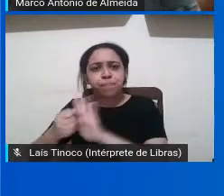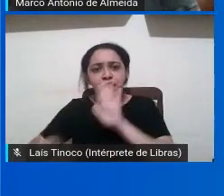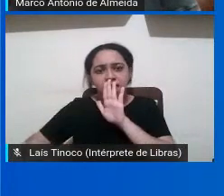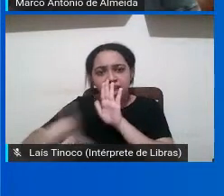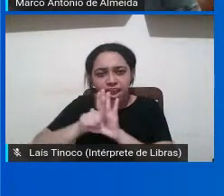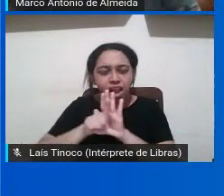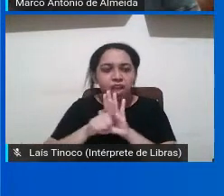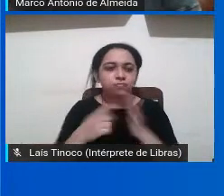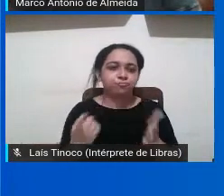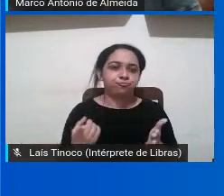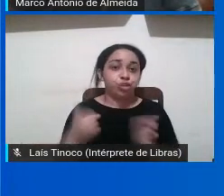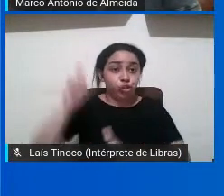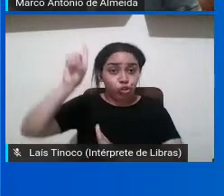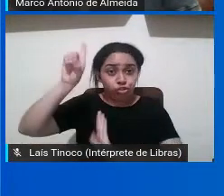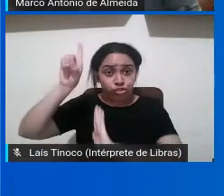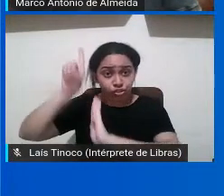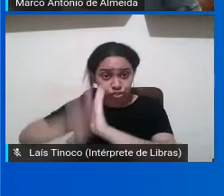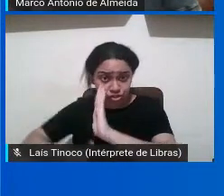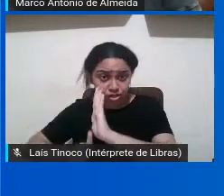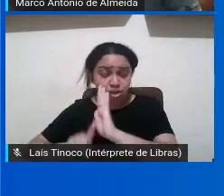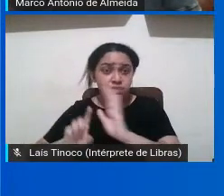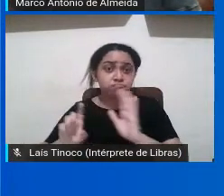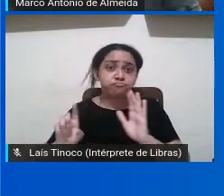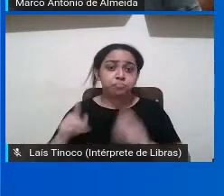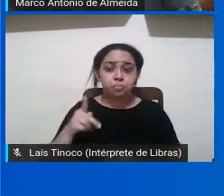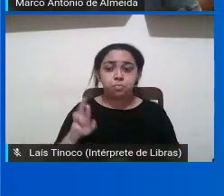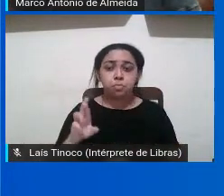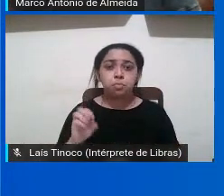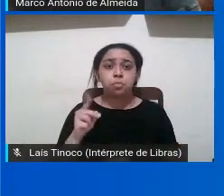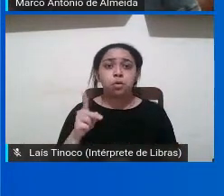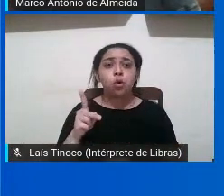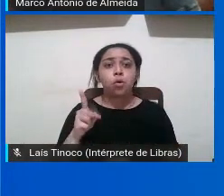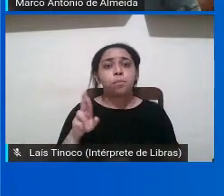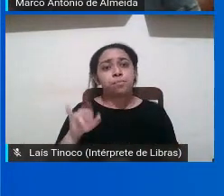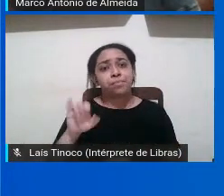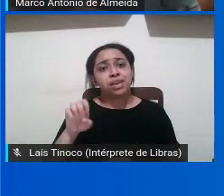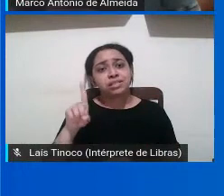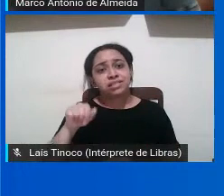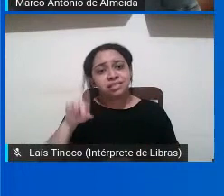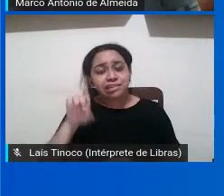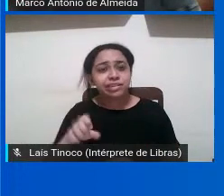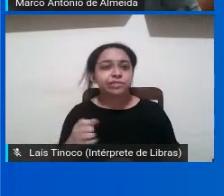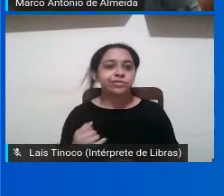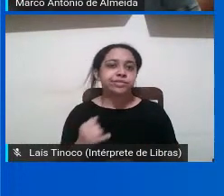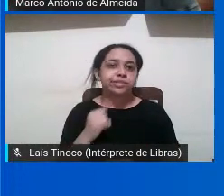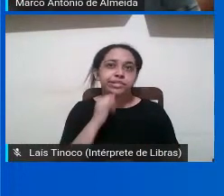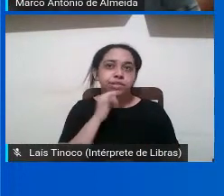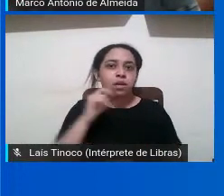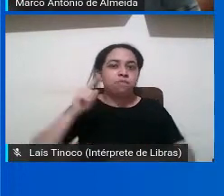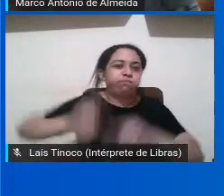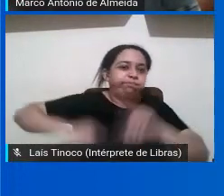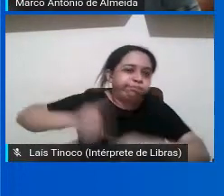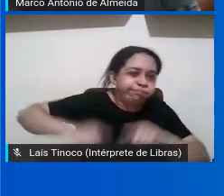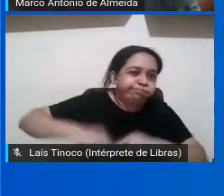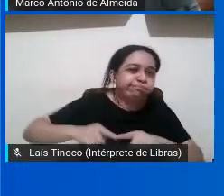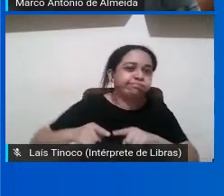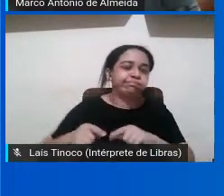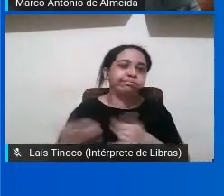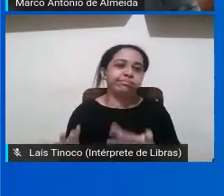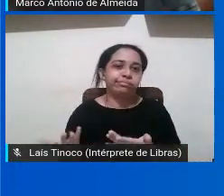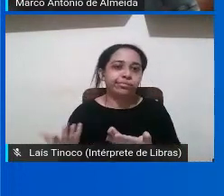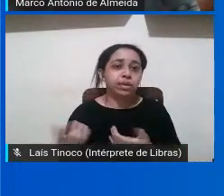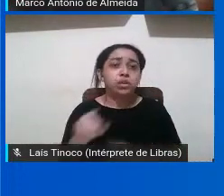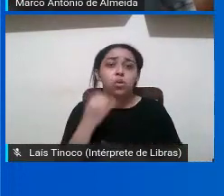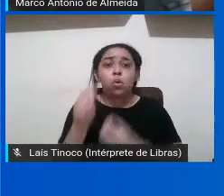propriedade questões relacionadas a pornografia questão do acesso dos menores na internet